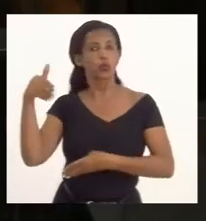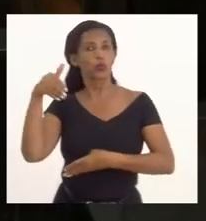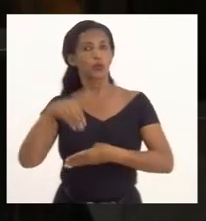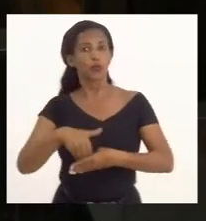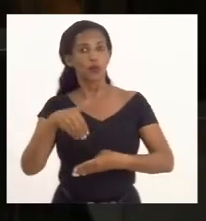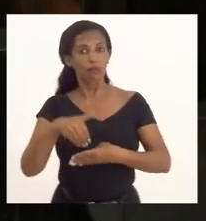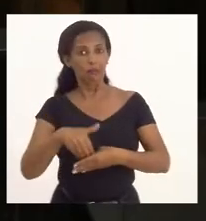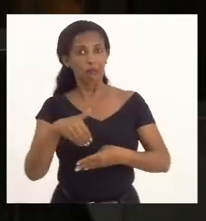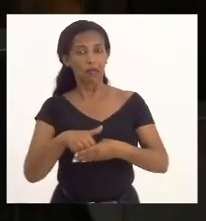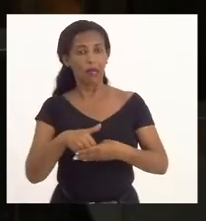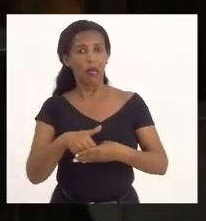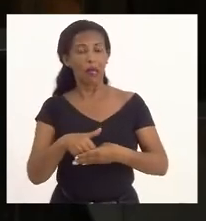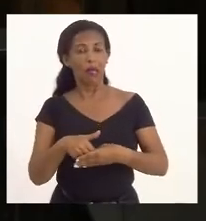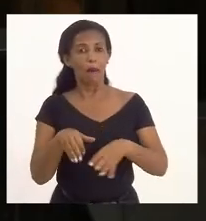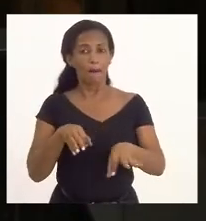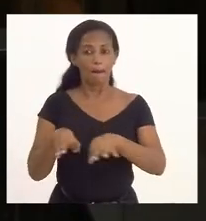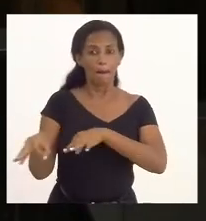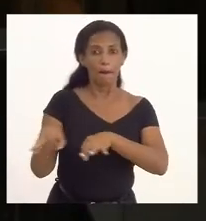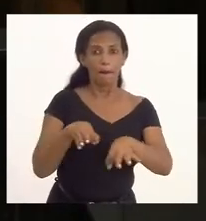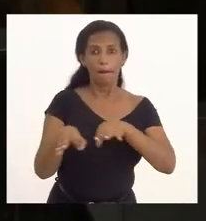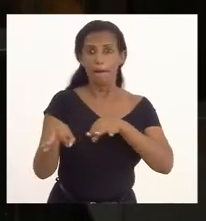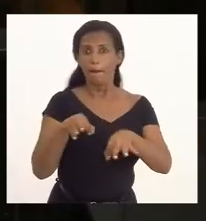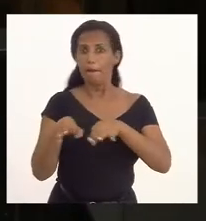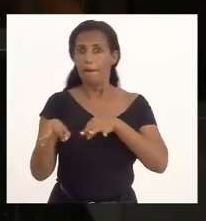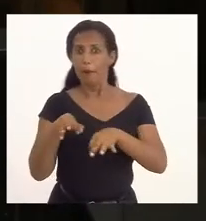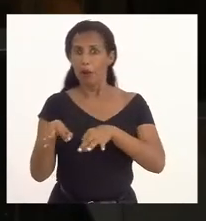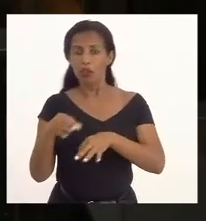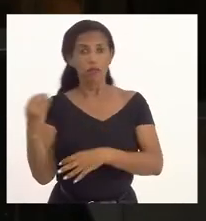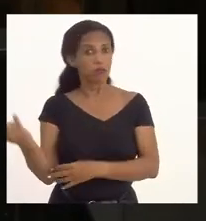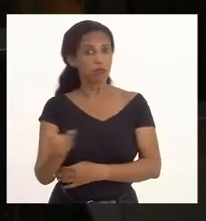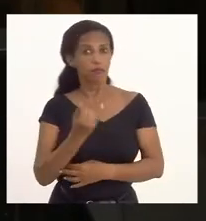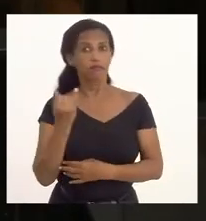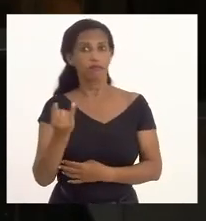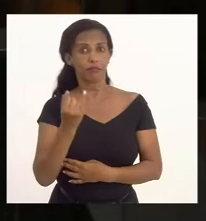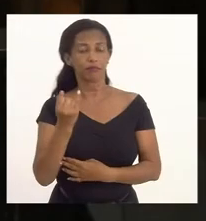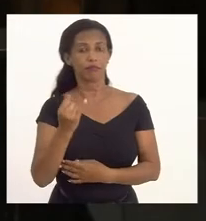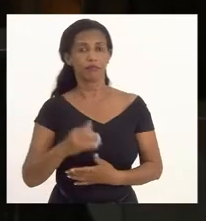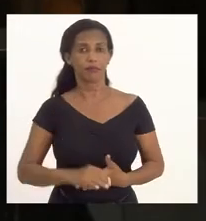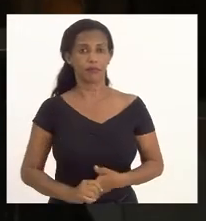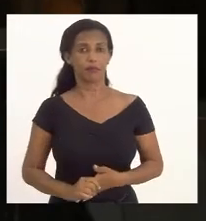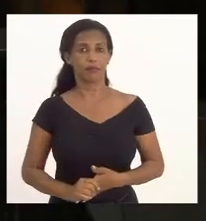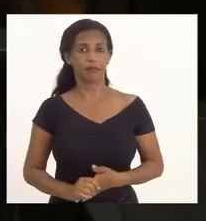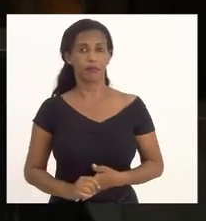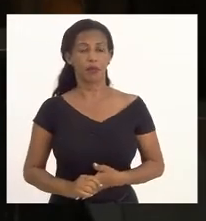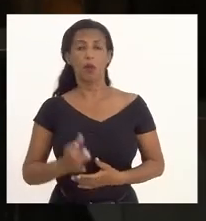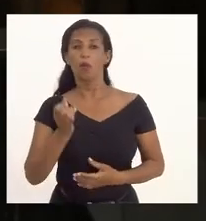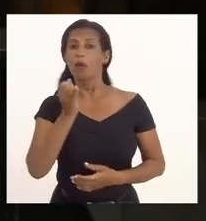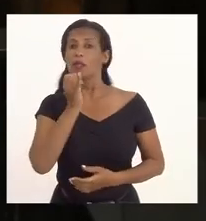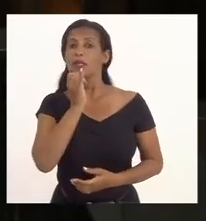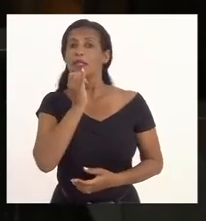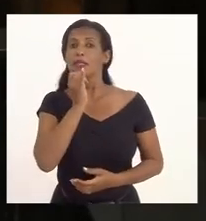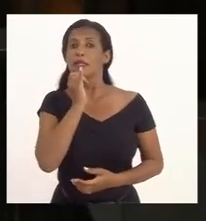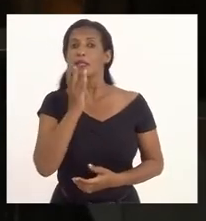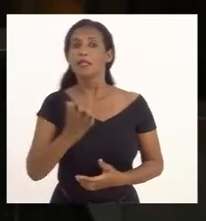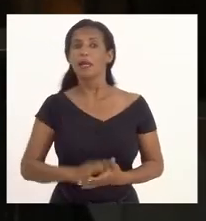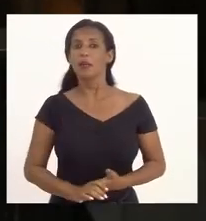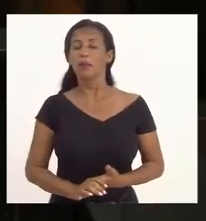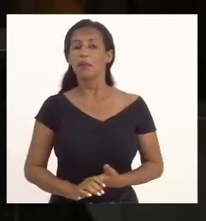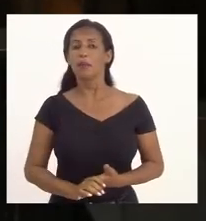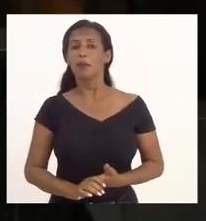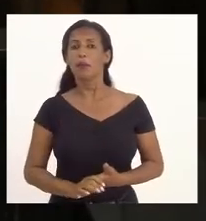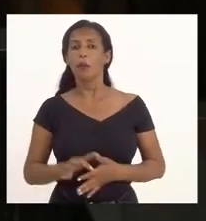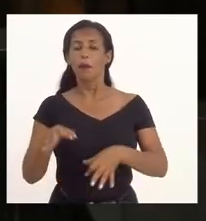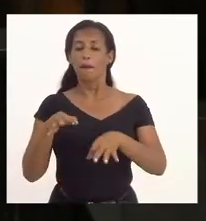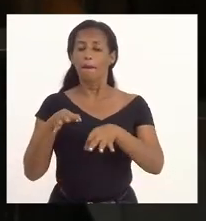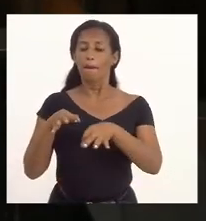votarmos projetos de grande envergadura, como, por exemplo, a revisão do